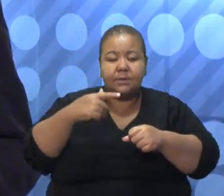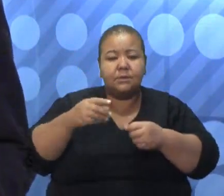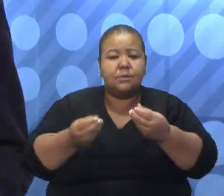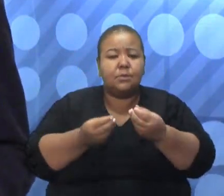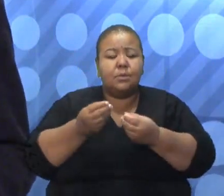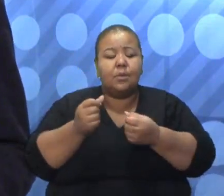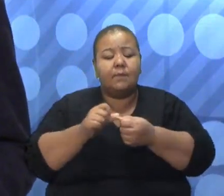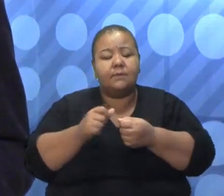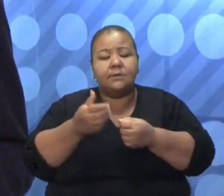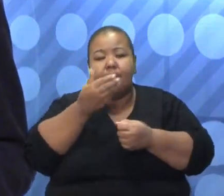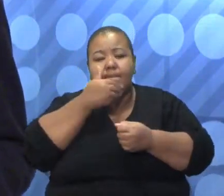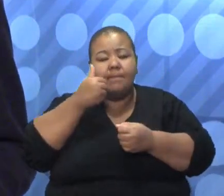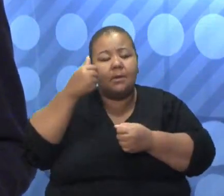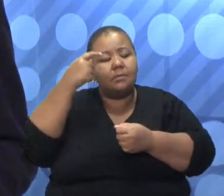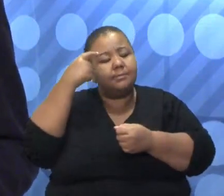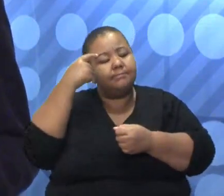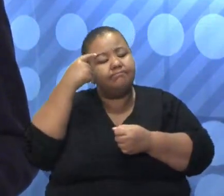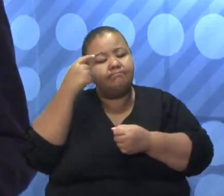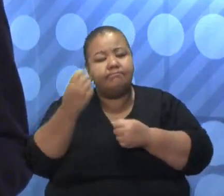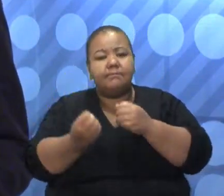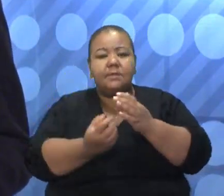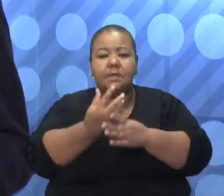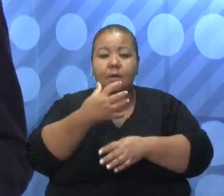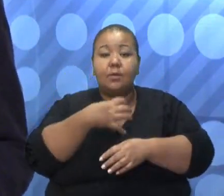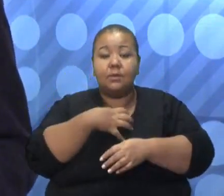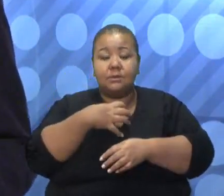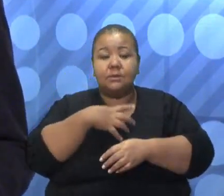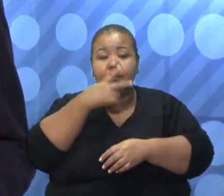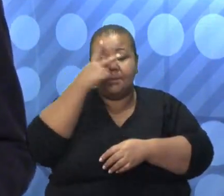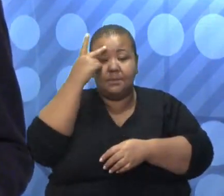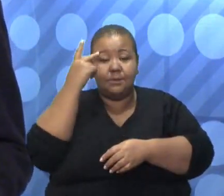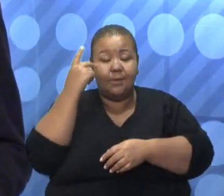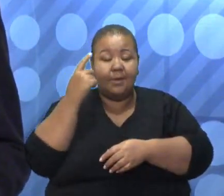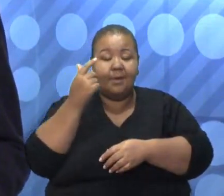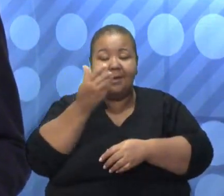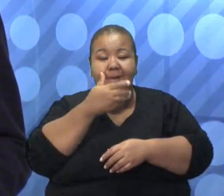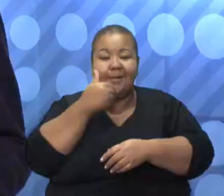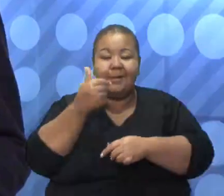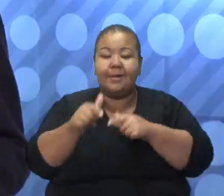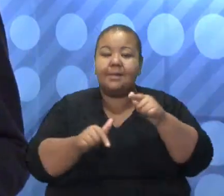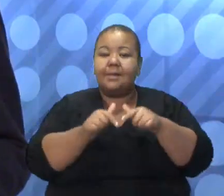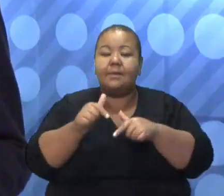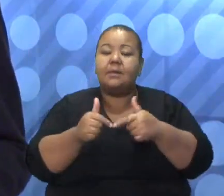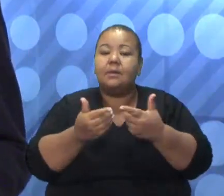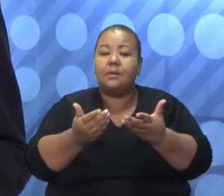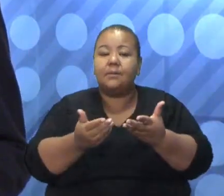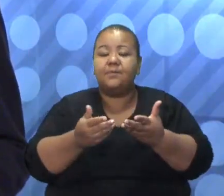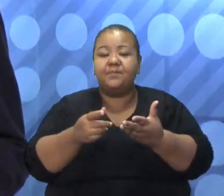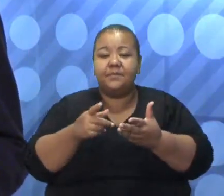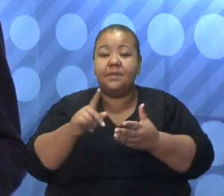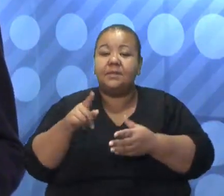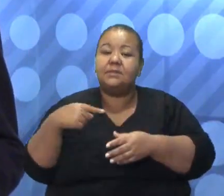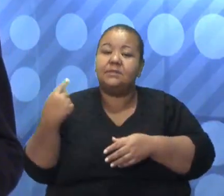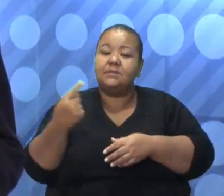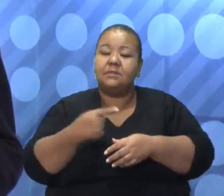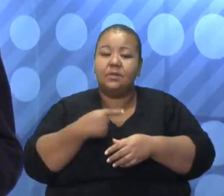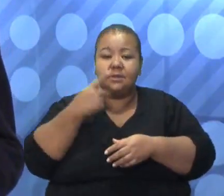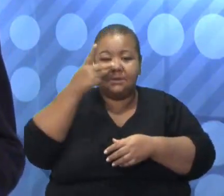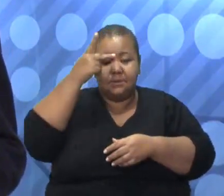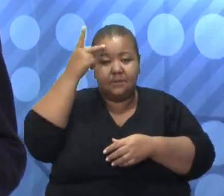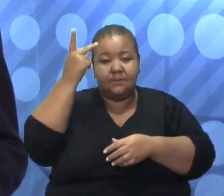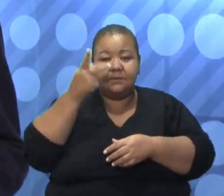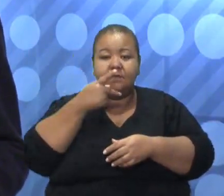na melhor forma de criar condições para o homem conseguir entregar o seu melhor potencial para a empresa? Né? Se a gente estava falando ali no vídeo